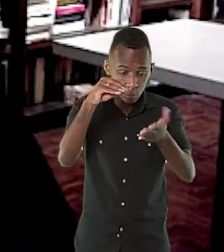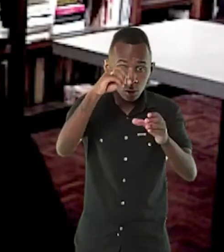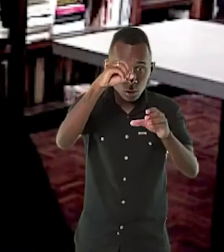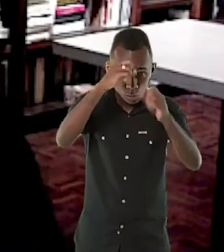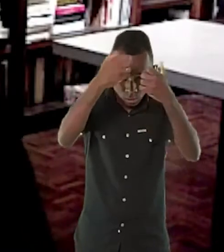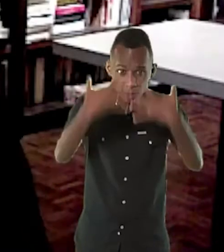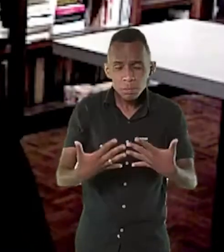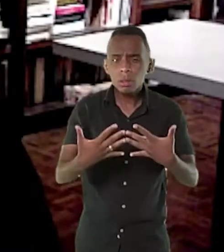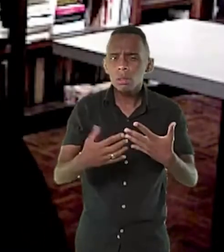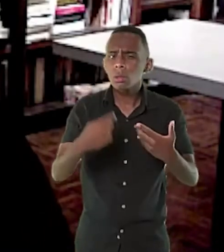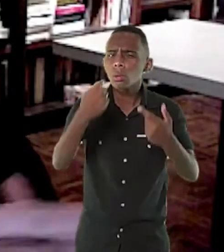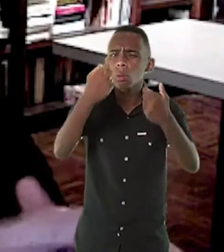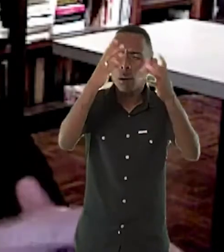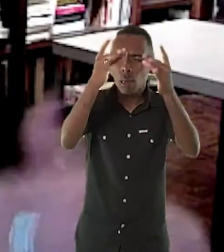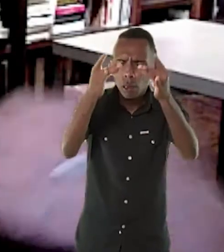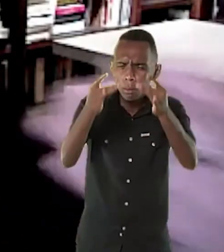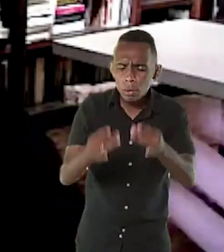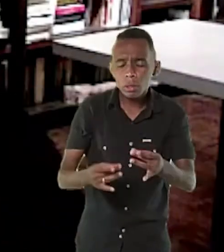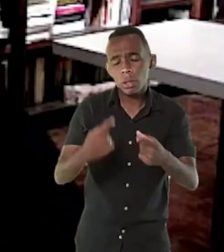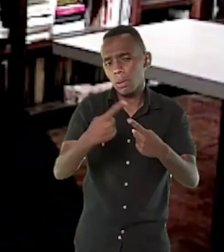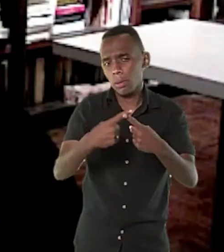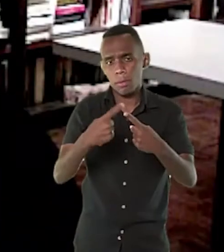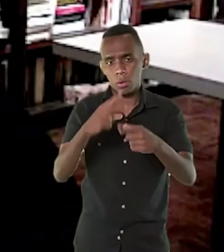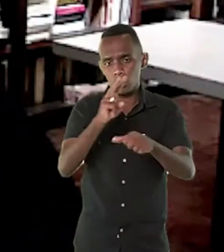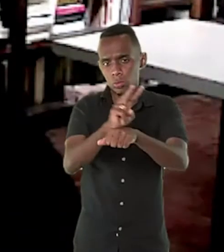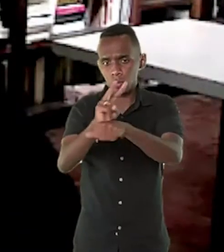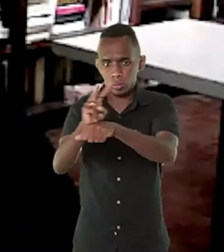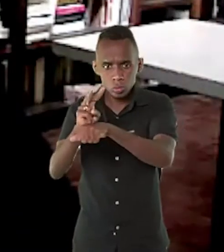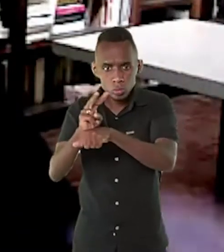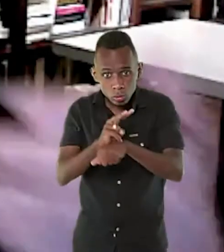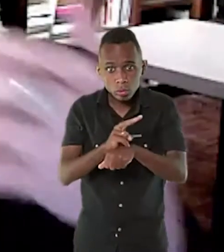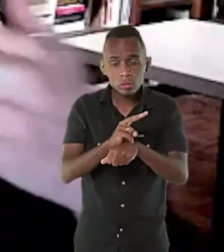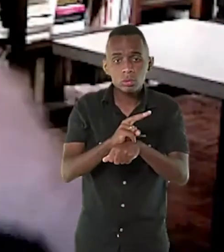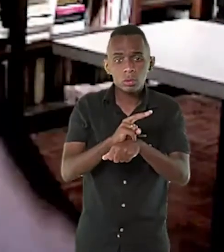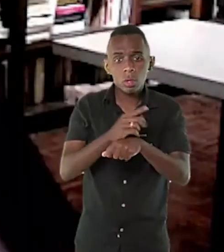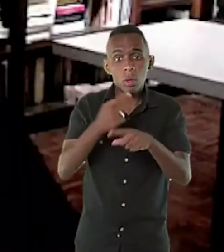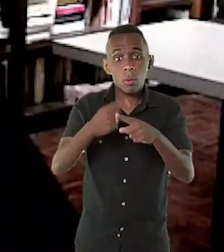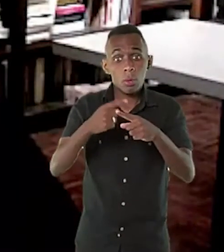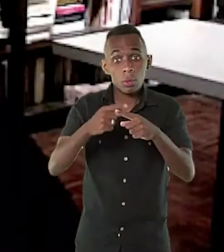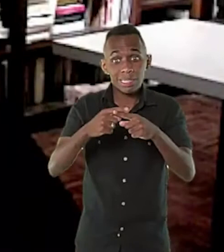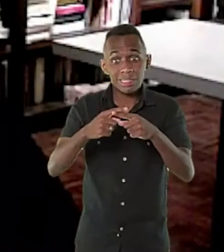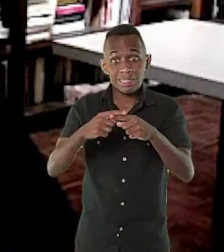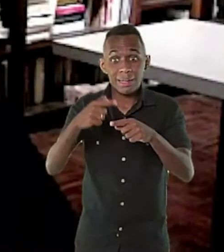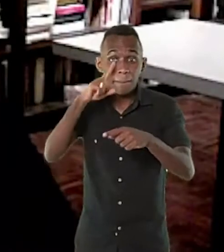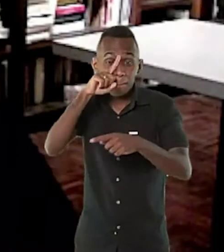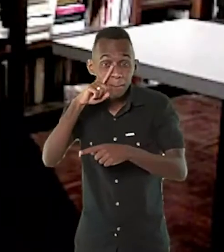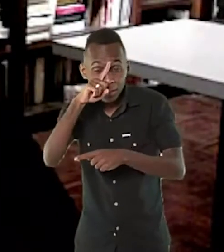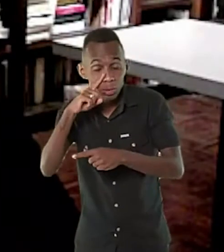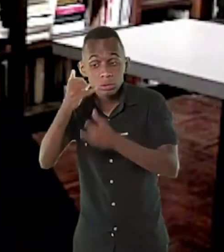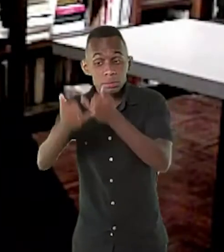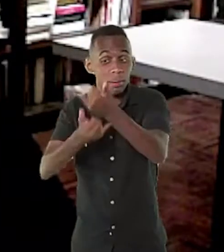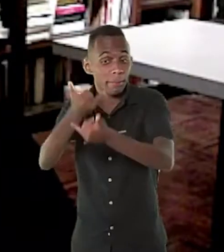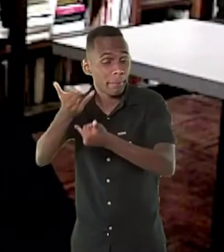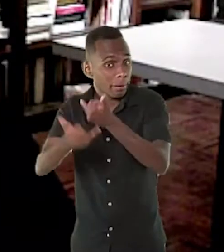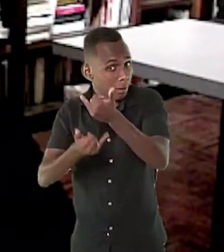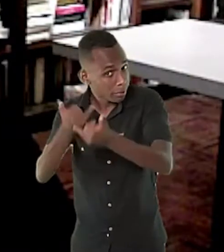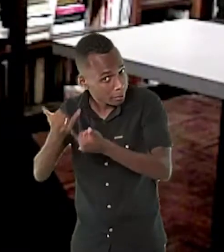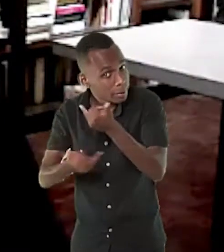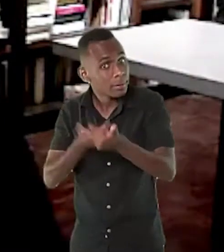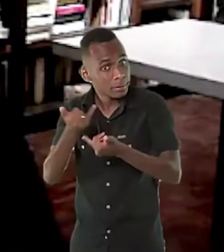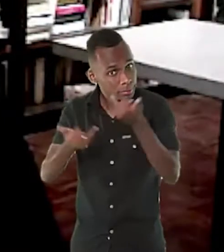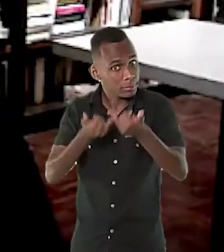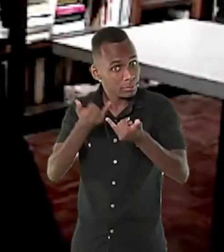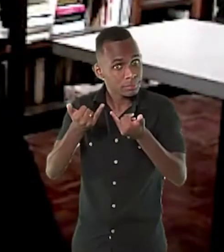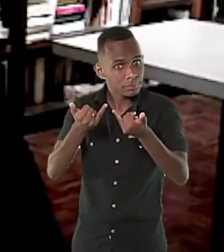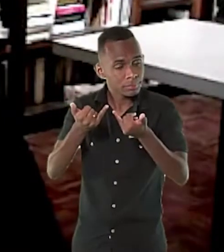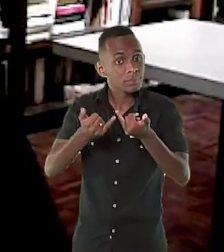Que contaminam o entretenimento, deixando de ser